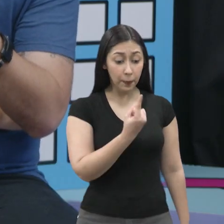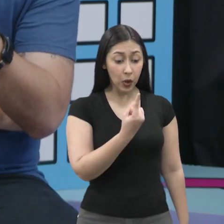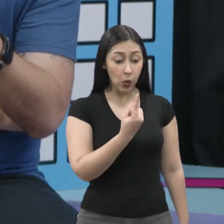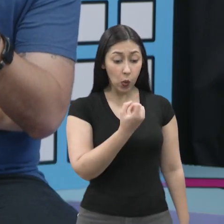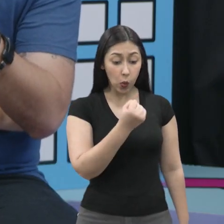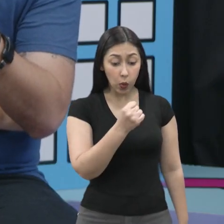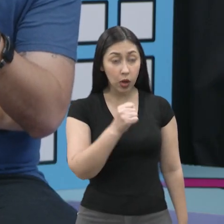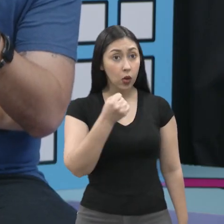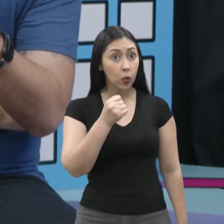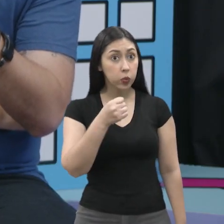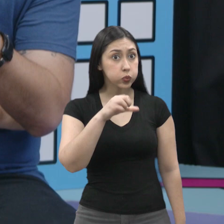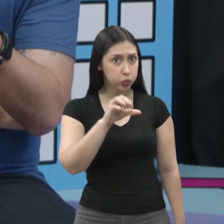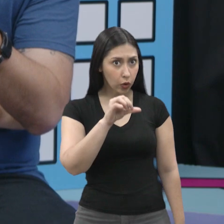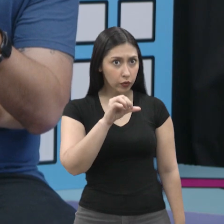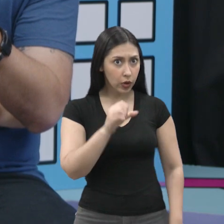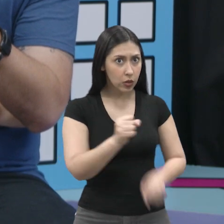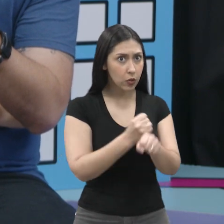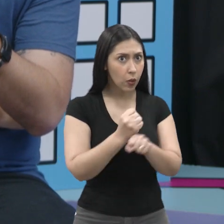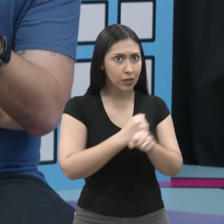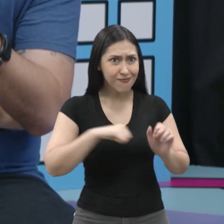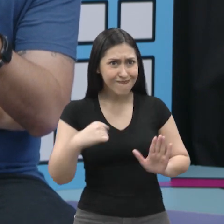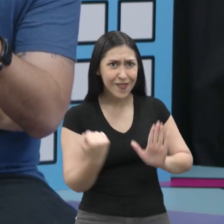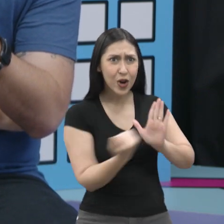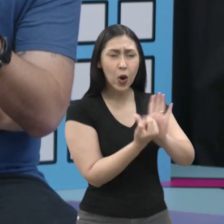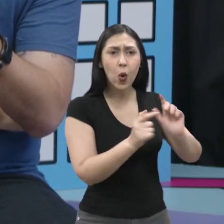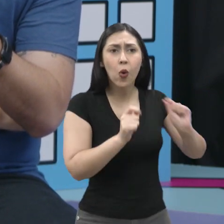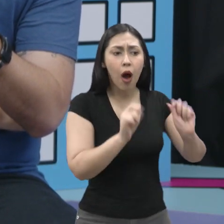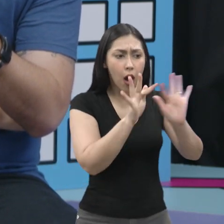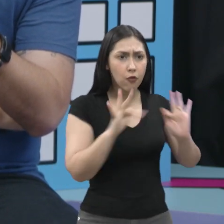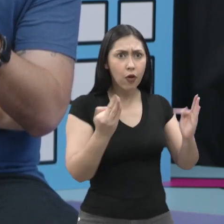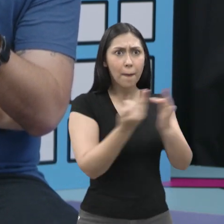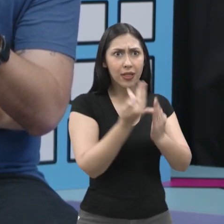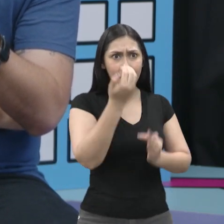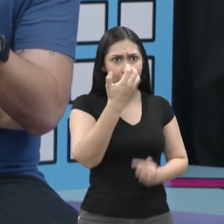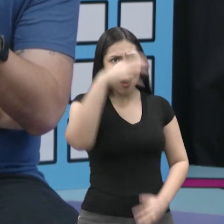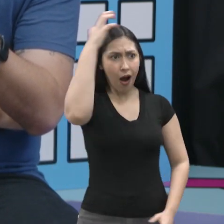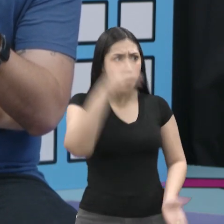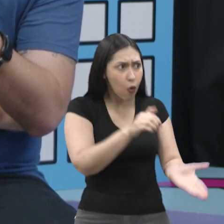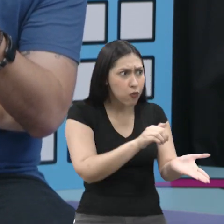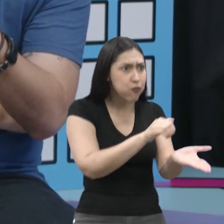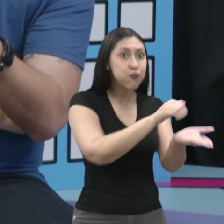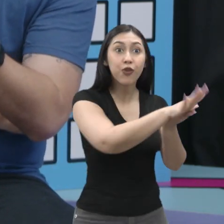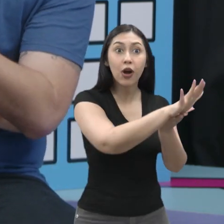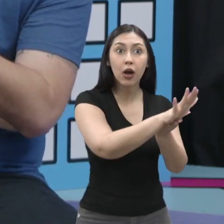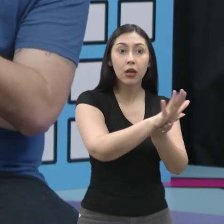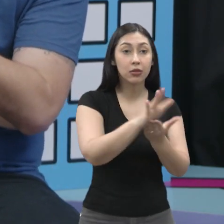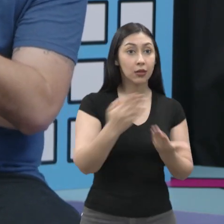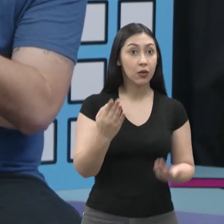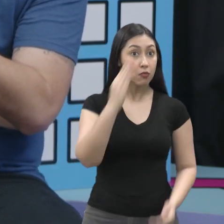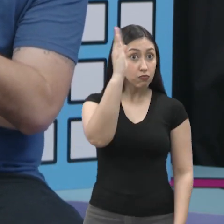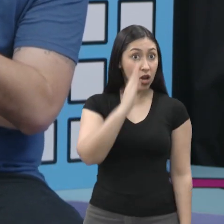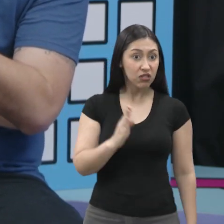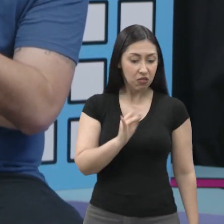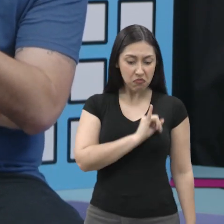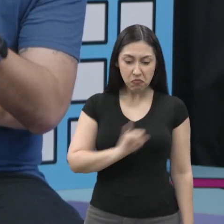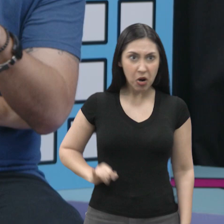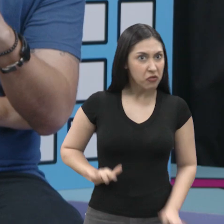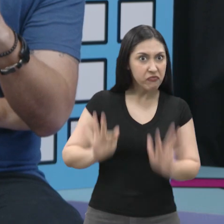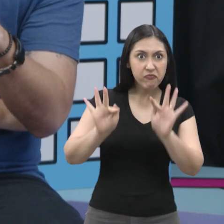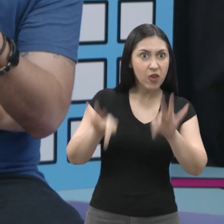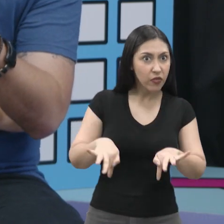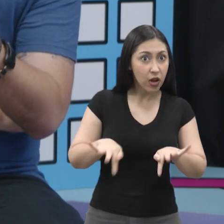Em 1889, ano que marcou a expulsão da família real e o fim do Brasil Império. Esses